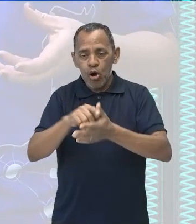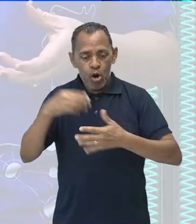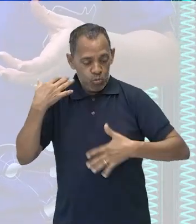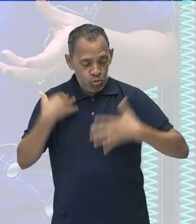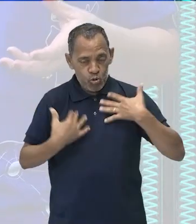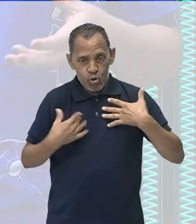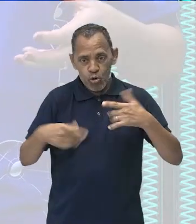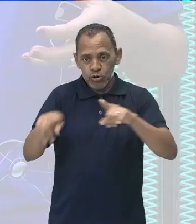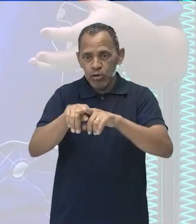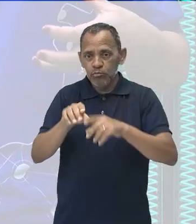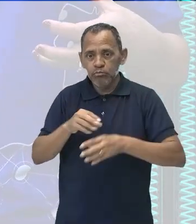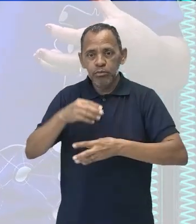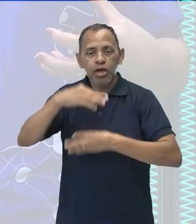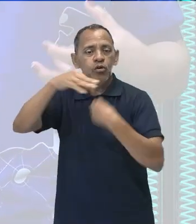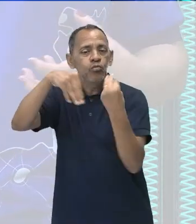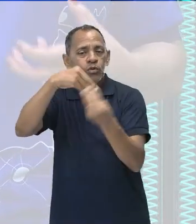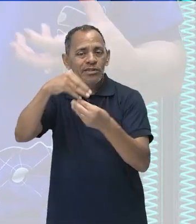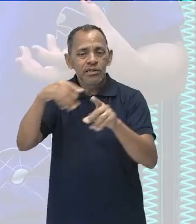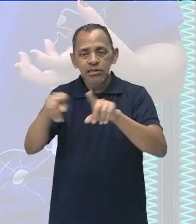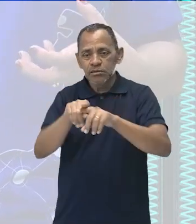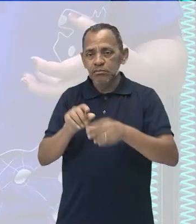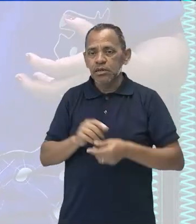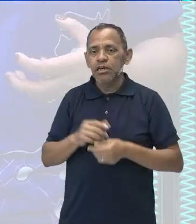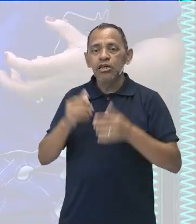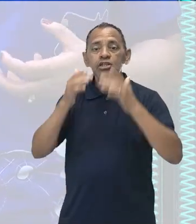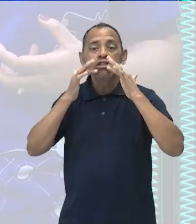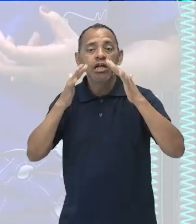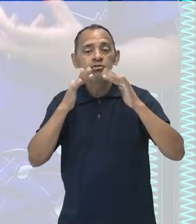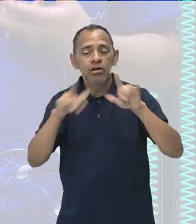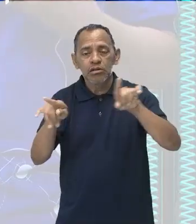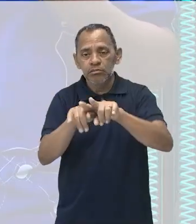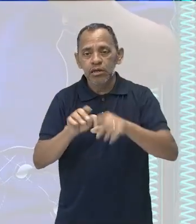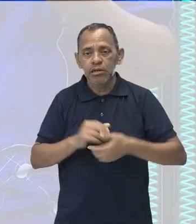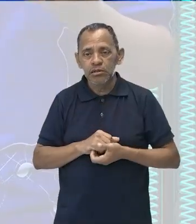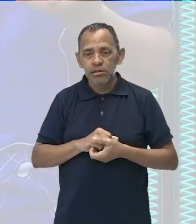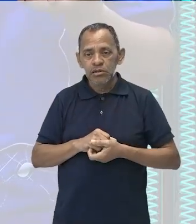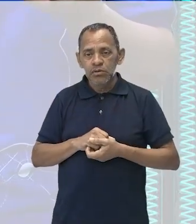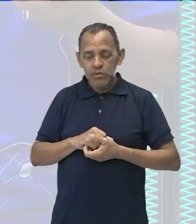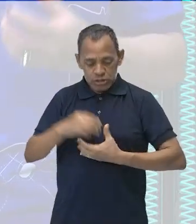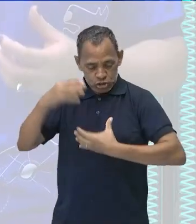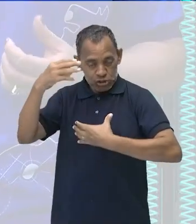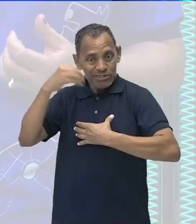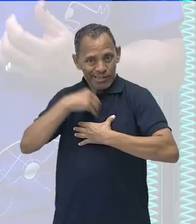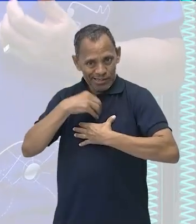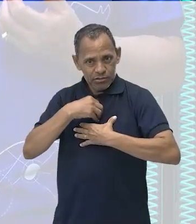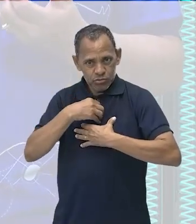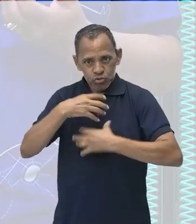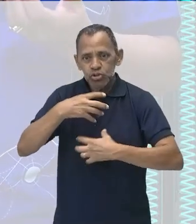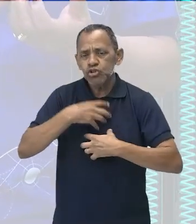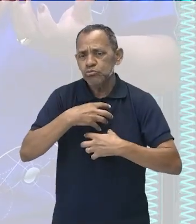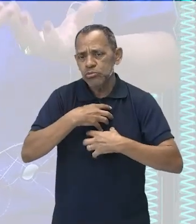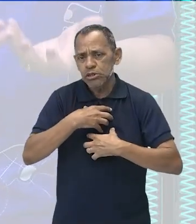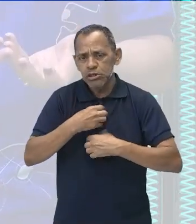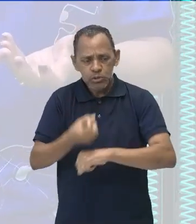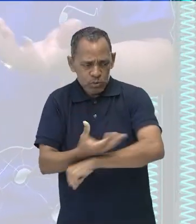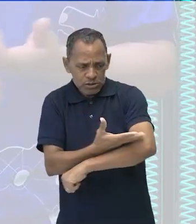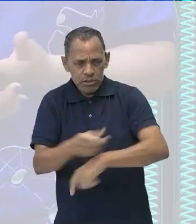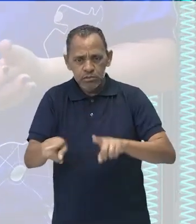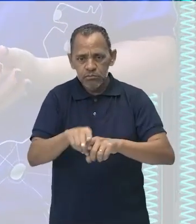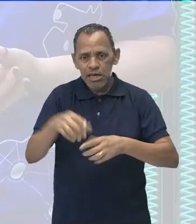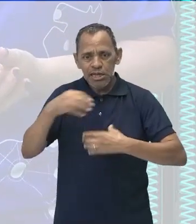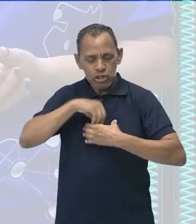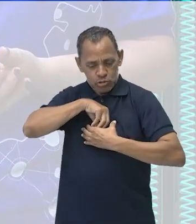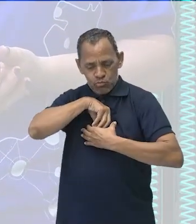naturalidade. Então, eles queriam que o movimento fosse sentido de dentro para fora, e isso ia impactar muito mais